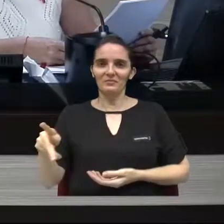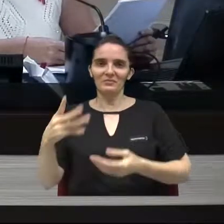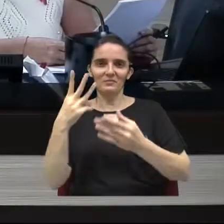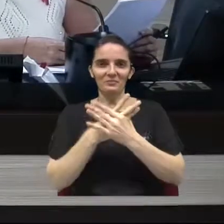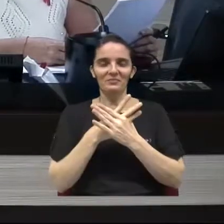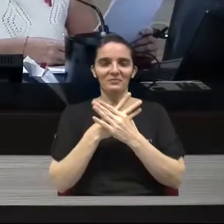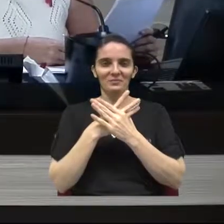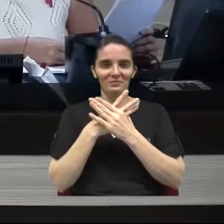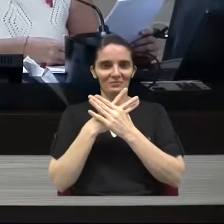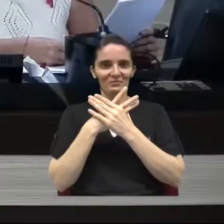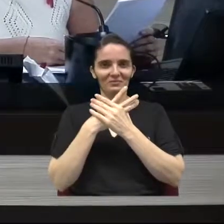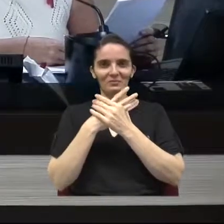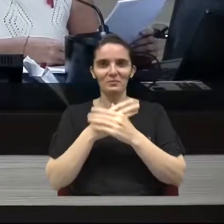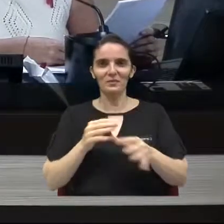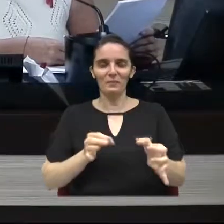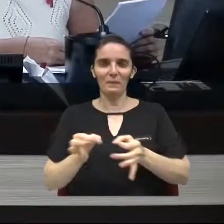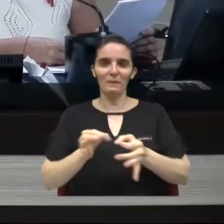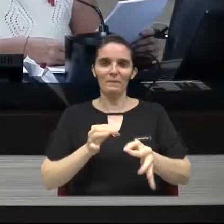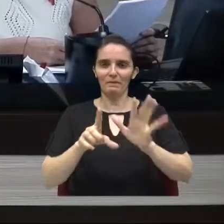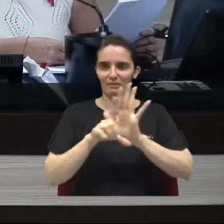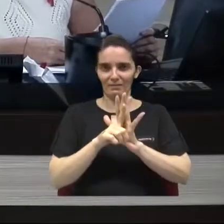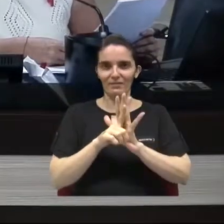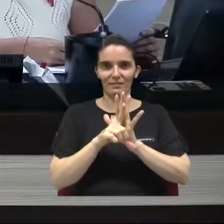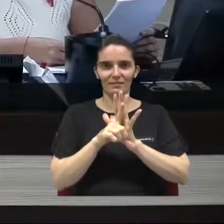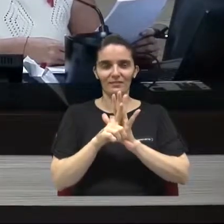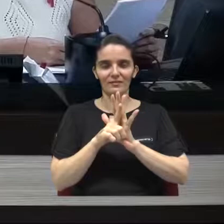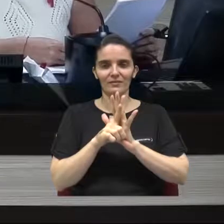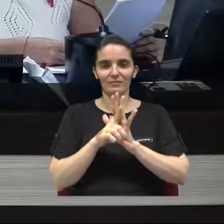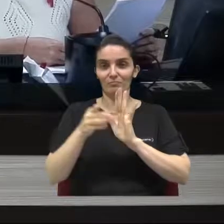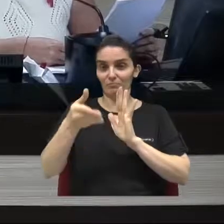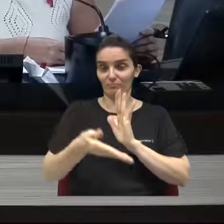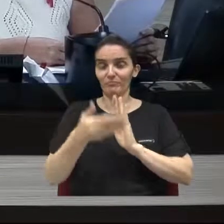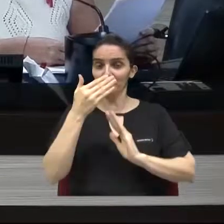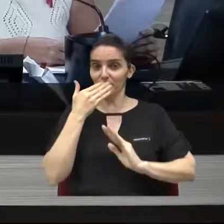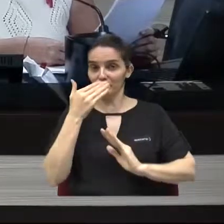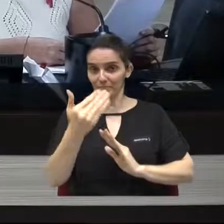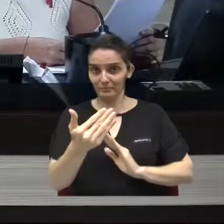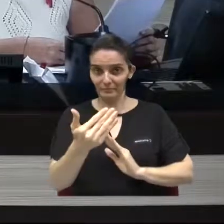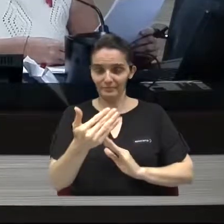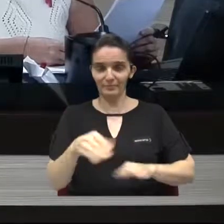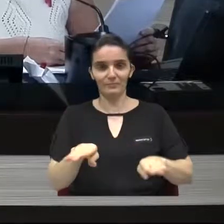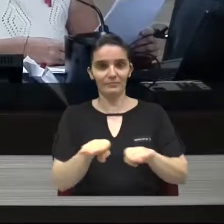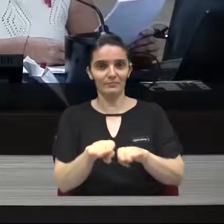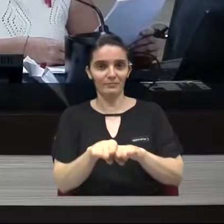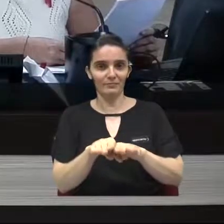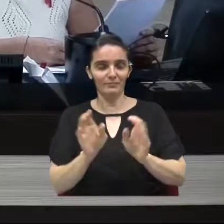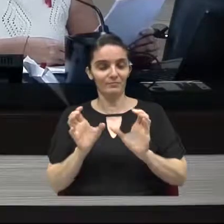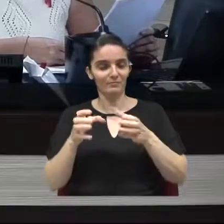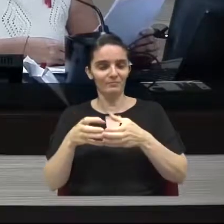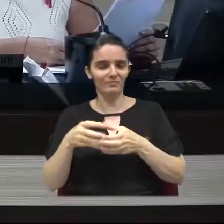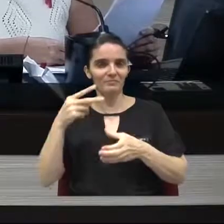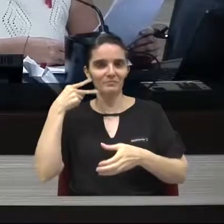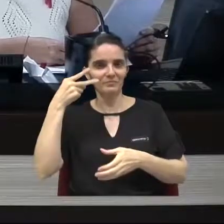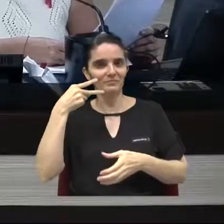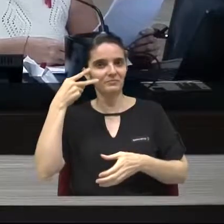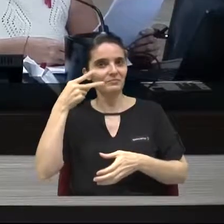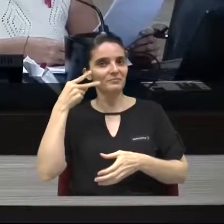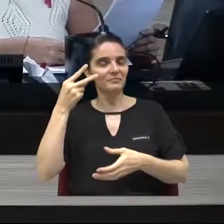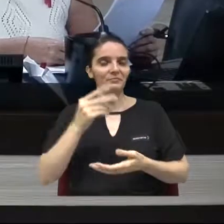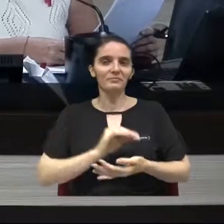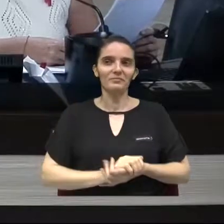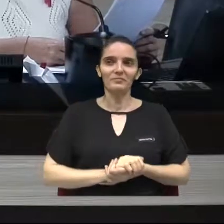Municipal. Assunto encaminha projeto de lei. Vimos a presença de Vossa Excelência e dos dignos vereadores que compõem essa egrégia